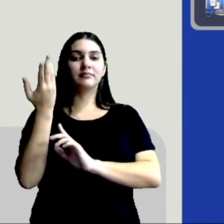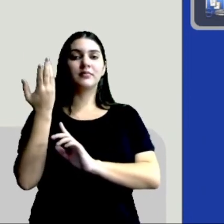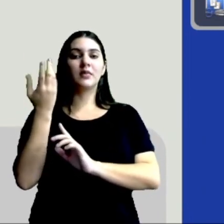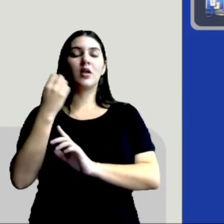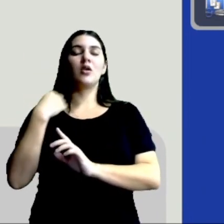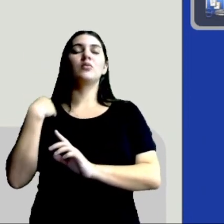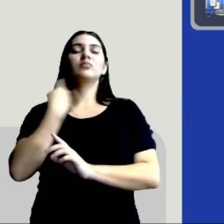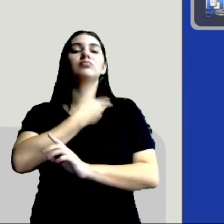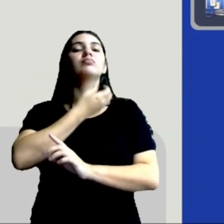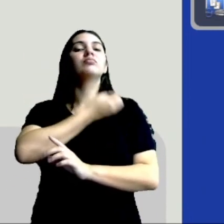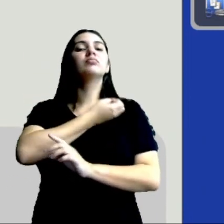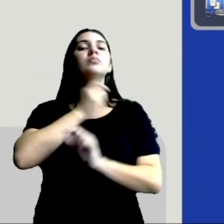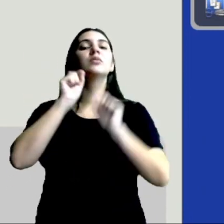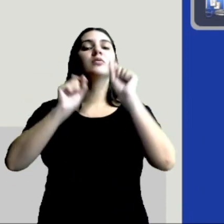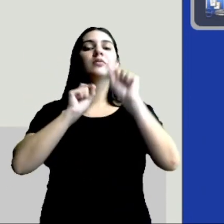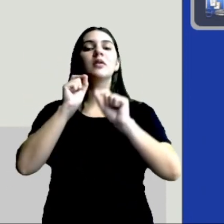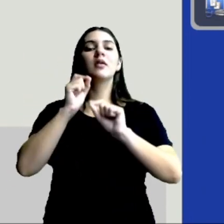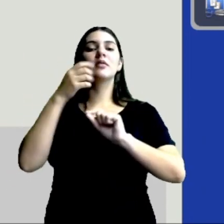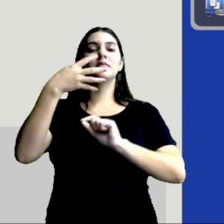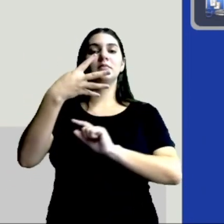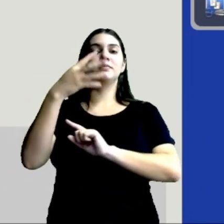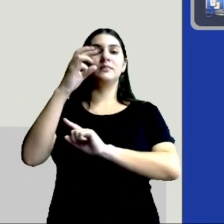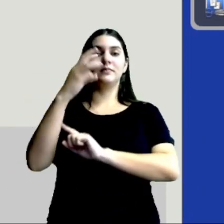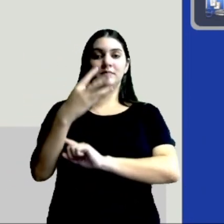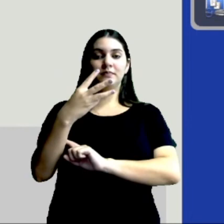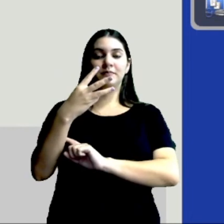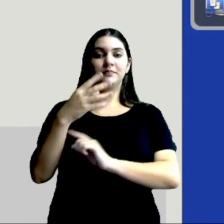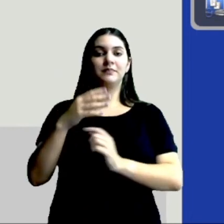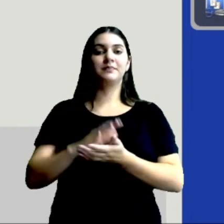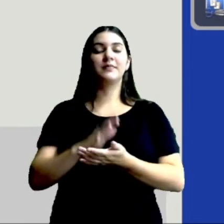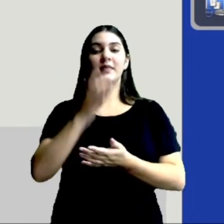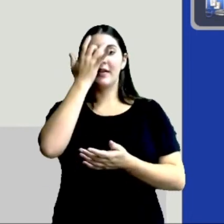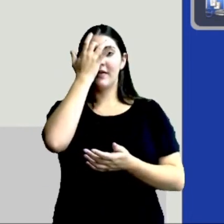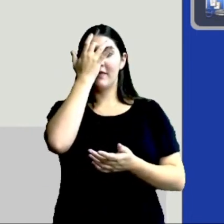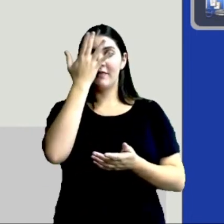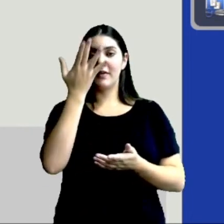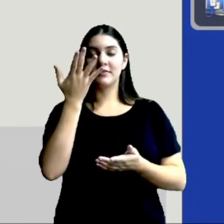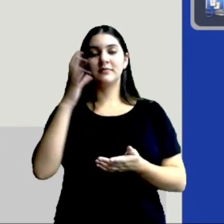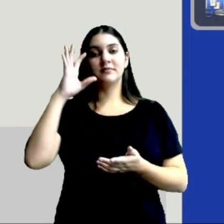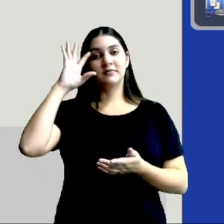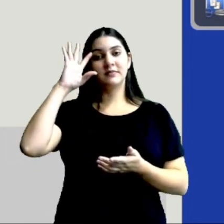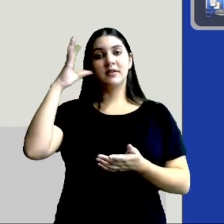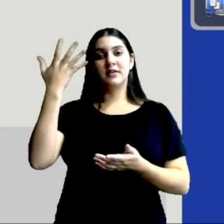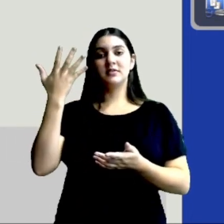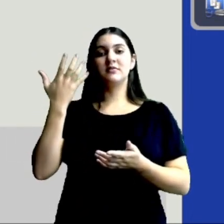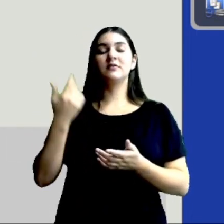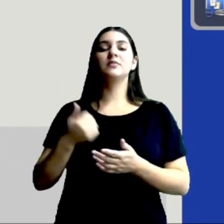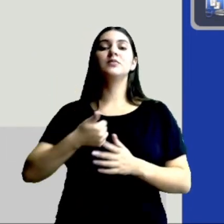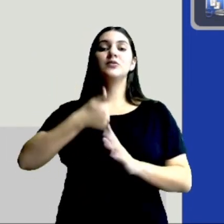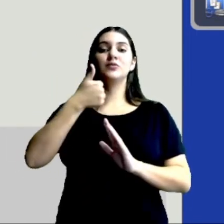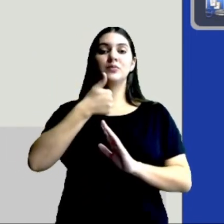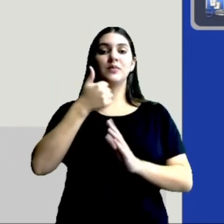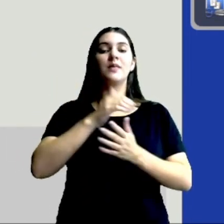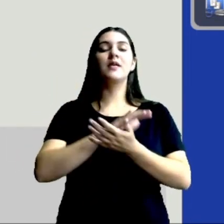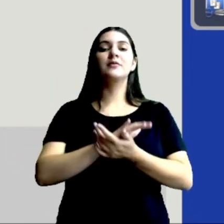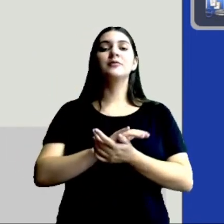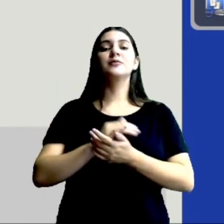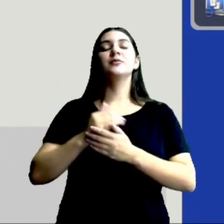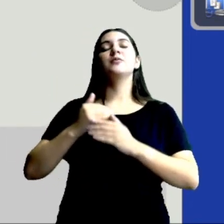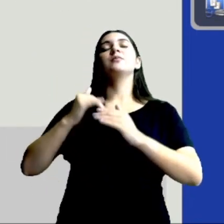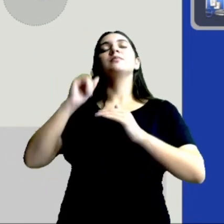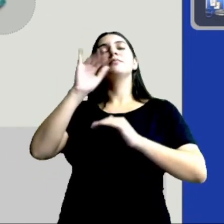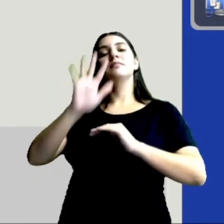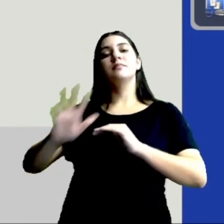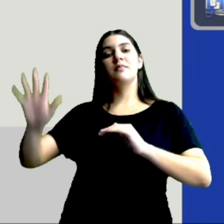é 43. Tá vendo que facinho? Resolvemos os primeiros com imagens